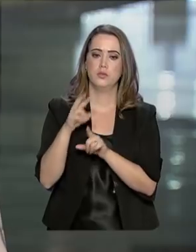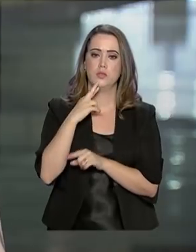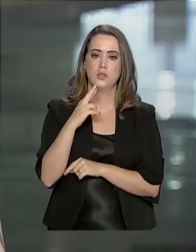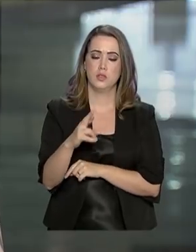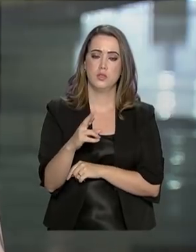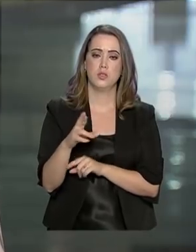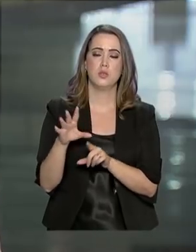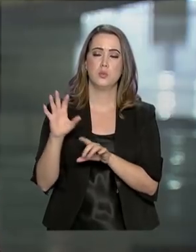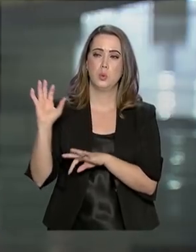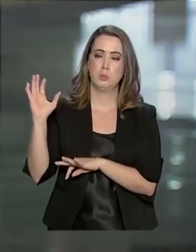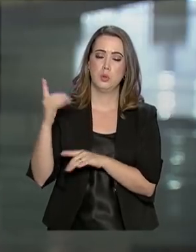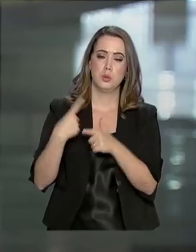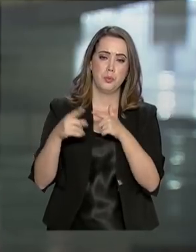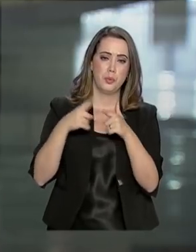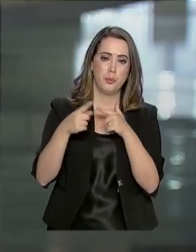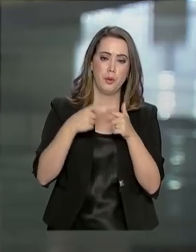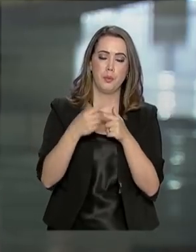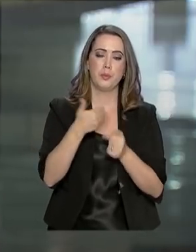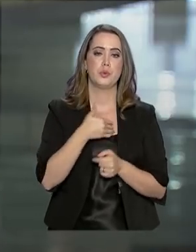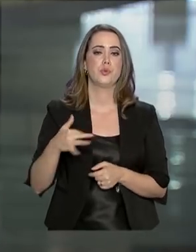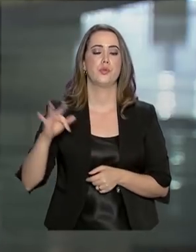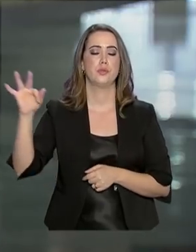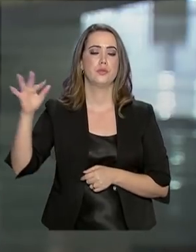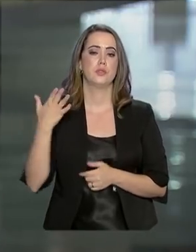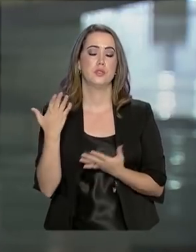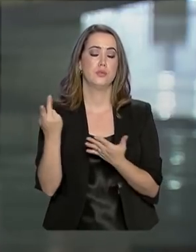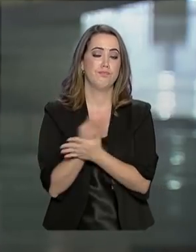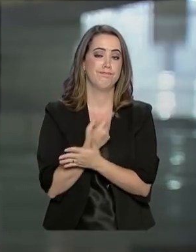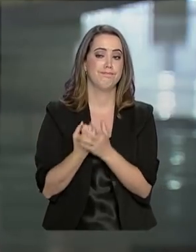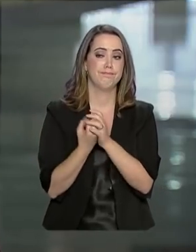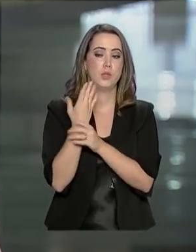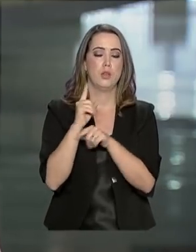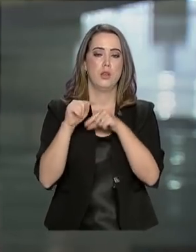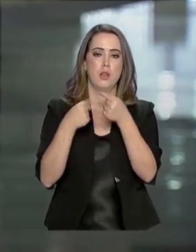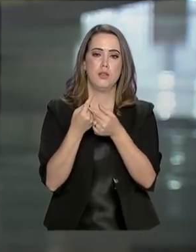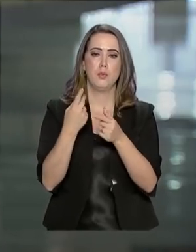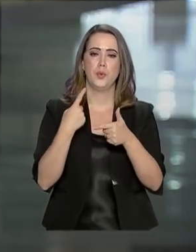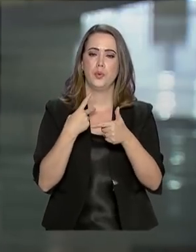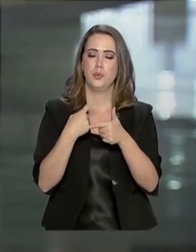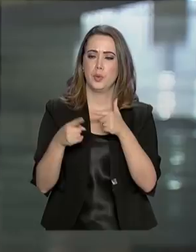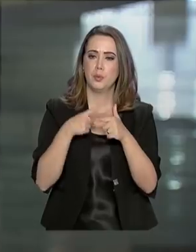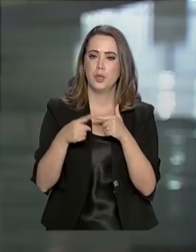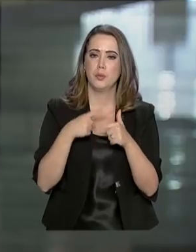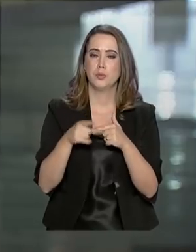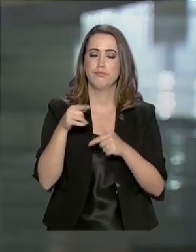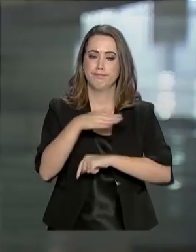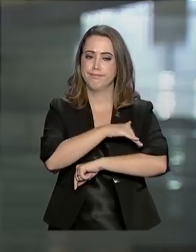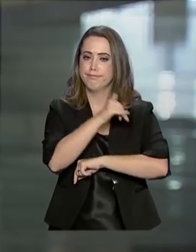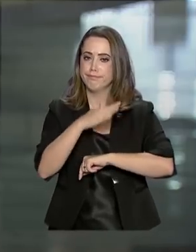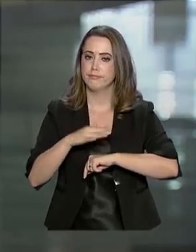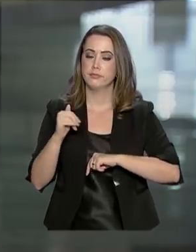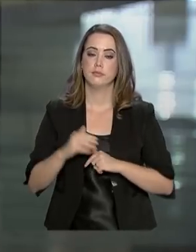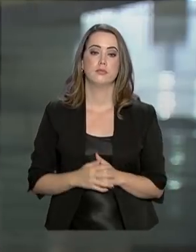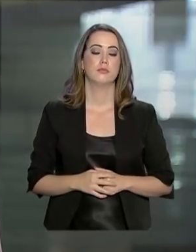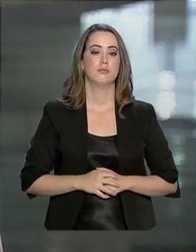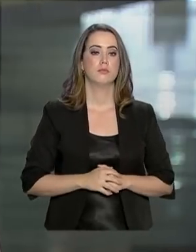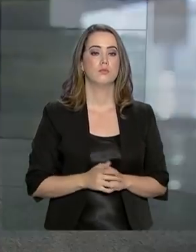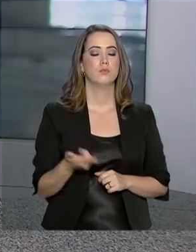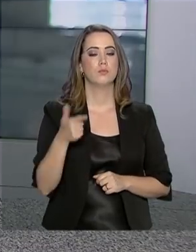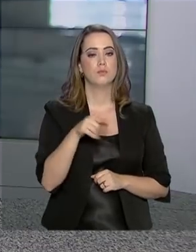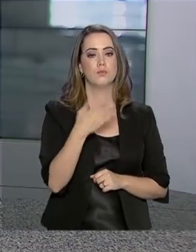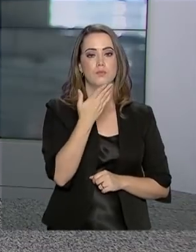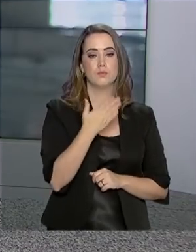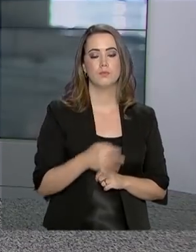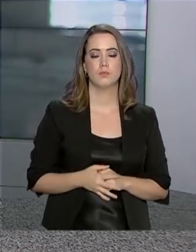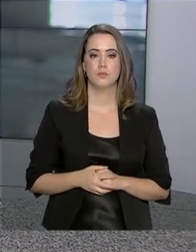respostas a desastres do governo federal esse comitê que foi criado após o desastre de Brumadinho Alessandra eu volto